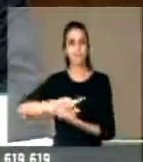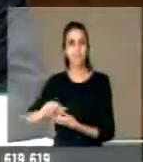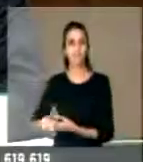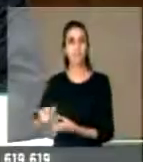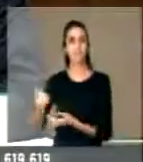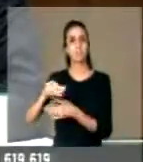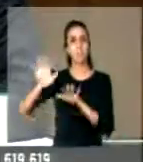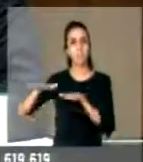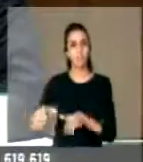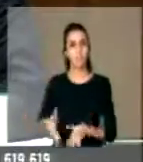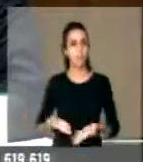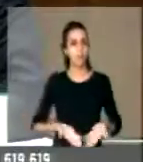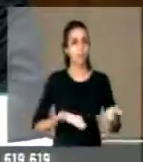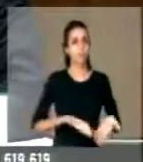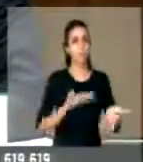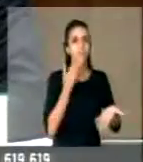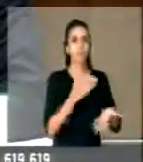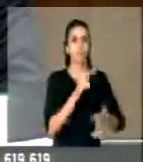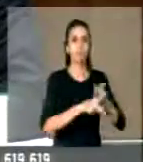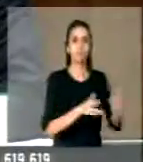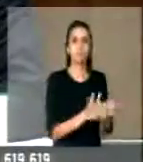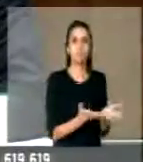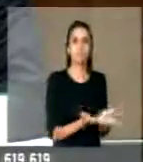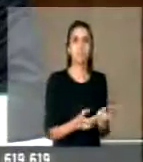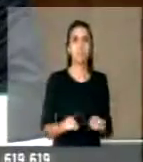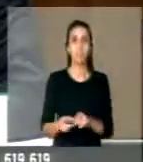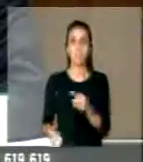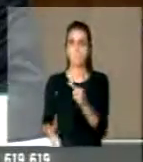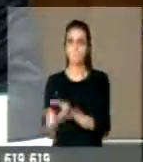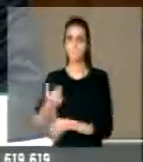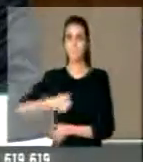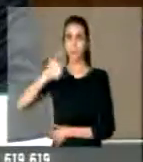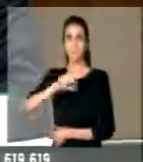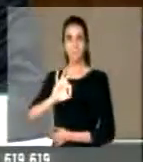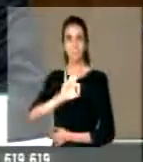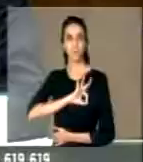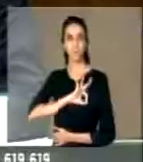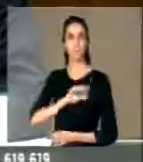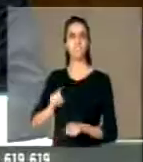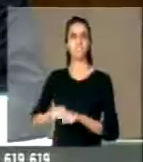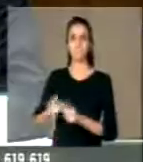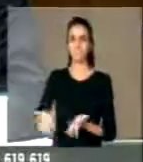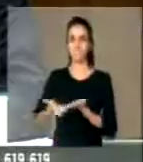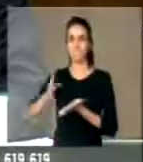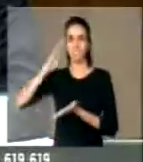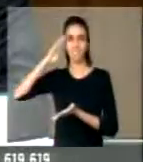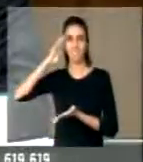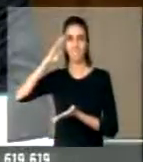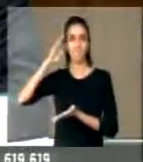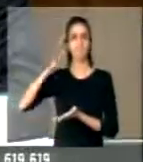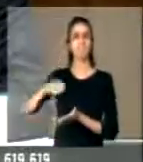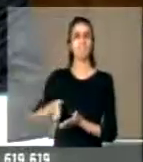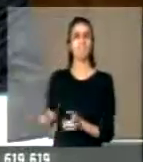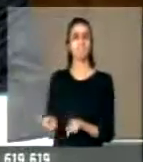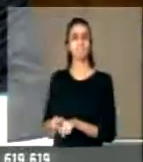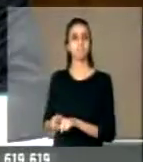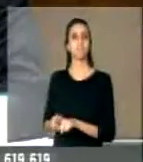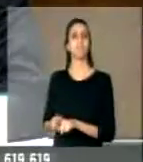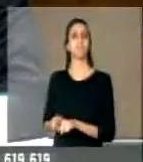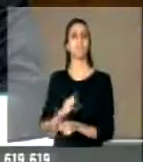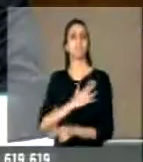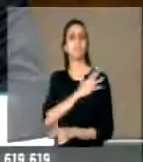Foi criada a primeira polícia brasileira, Exército e Marinha. Instituiu-se a